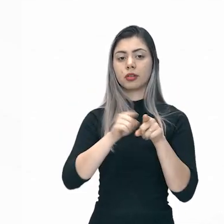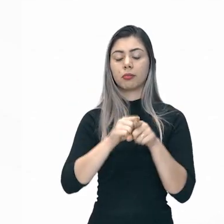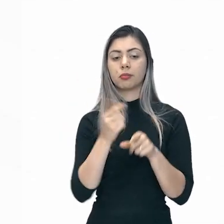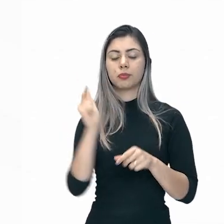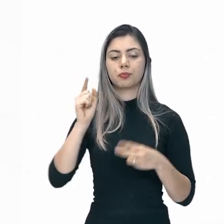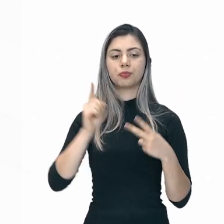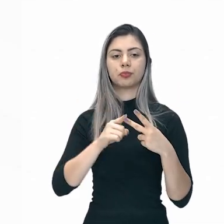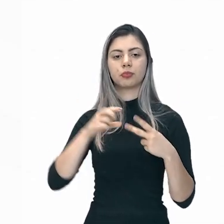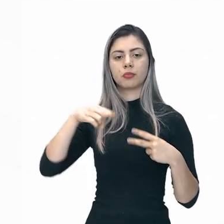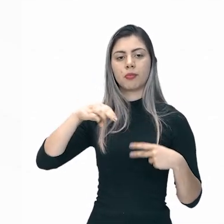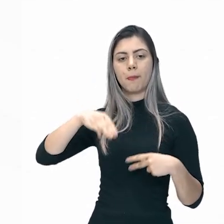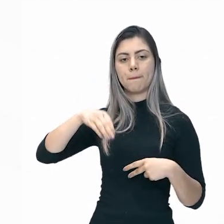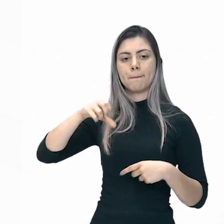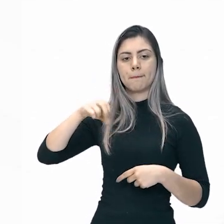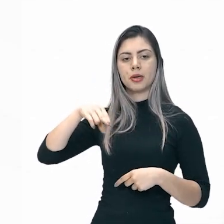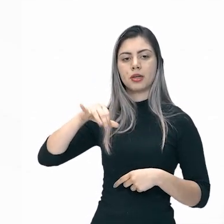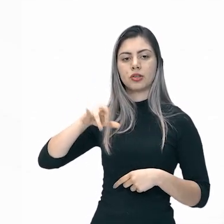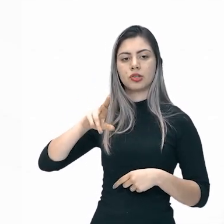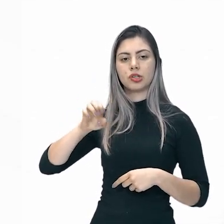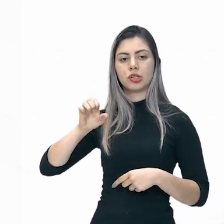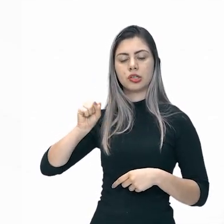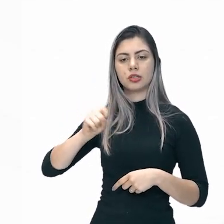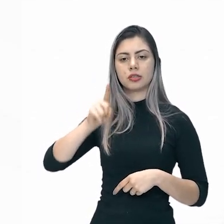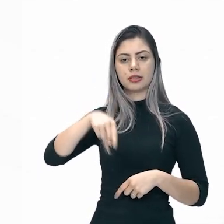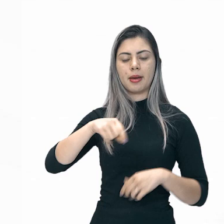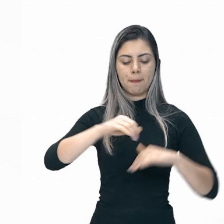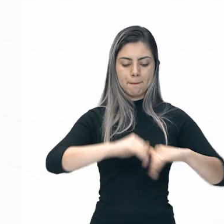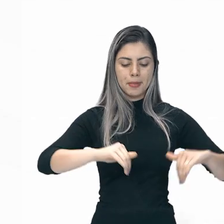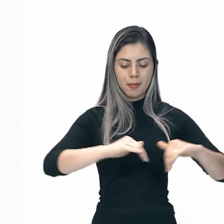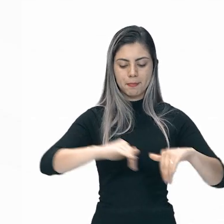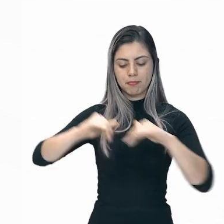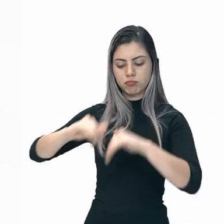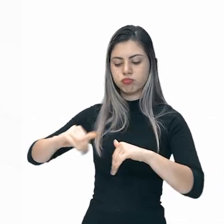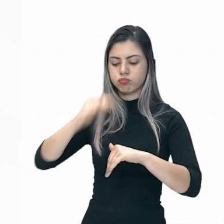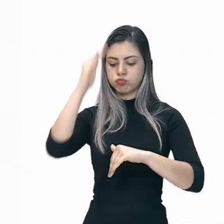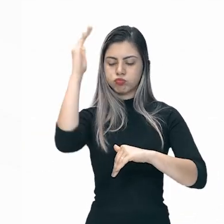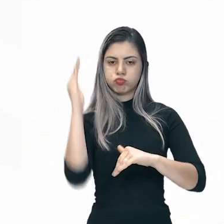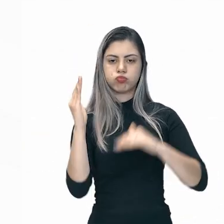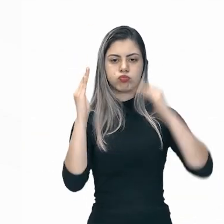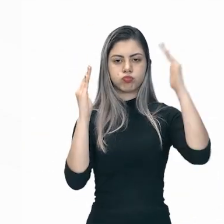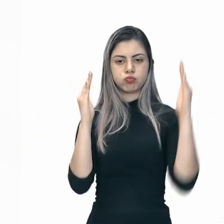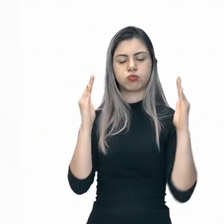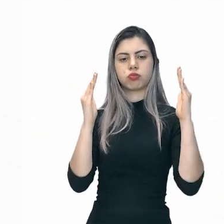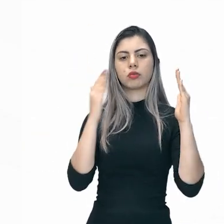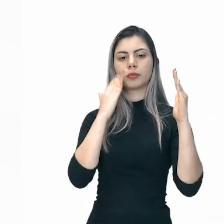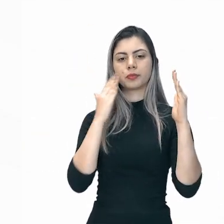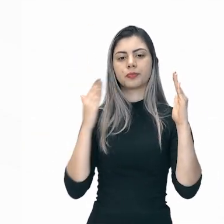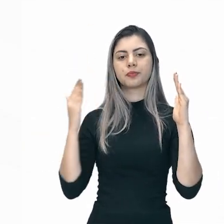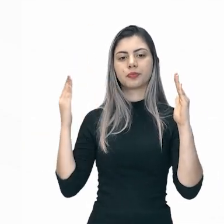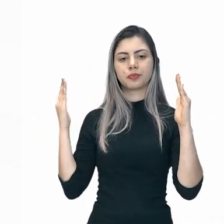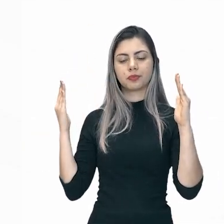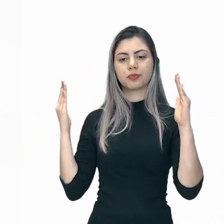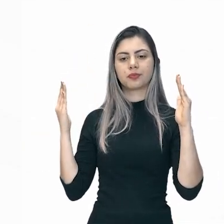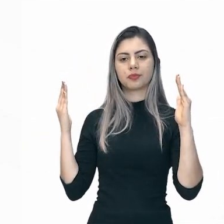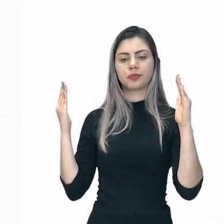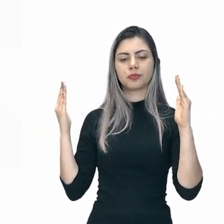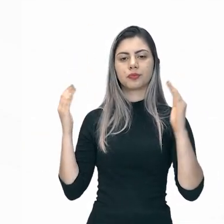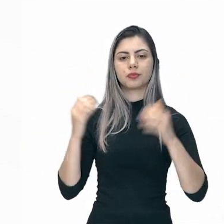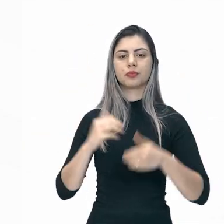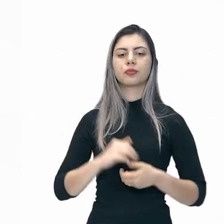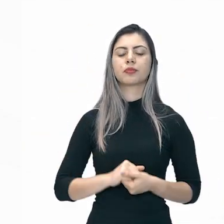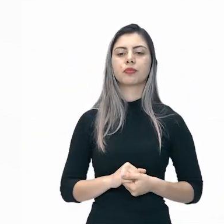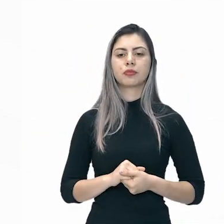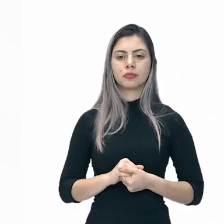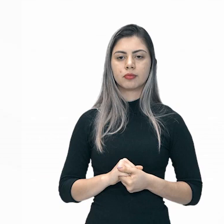são grandes pedras cavadas no chão de forma vertical. Aí vocês estão vendo